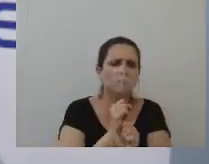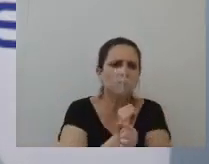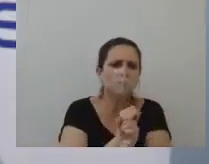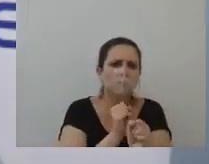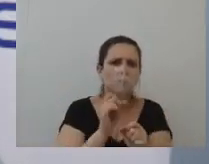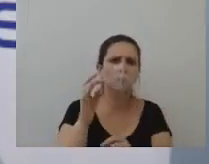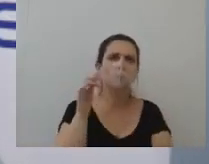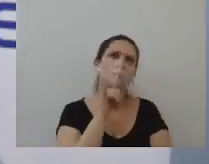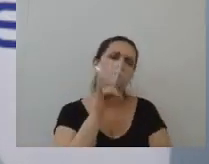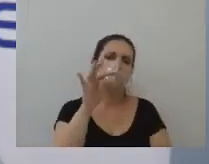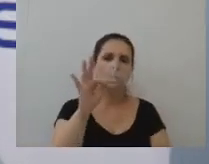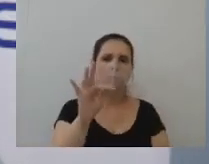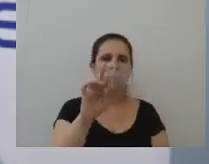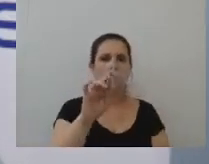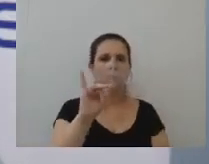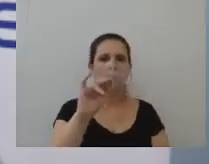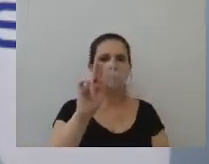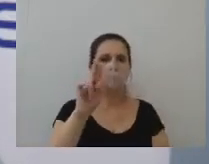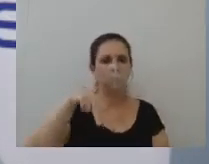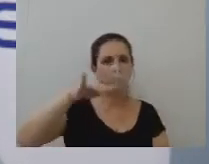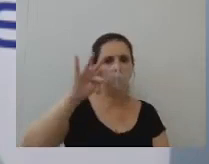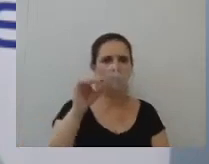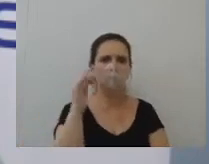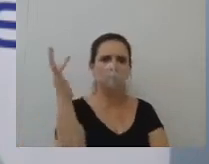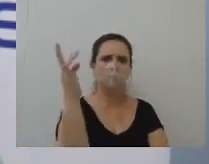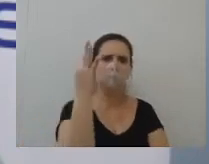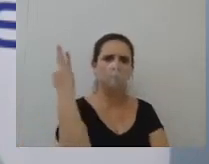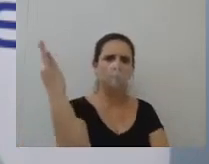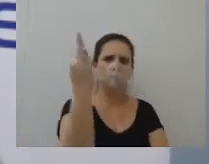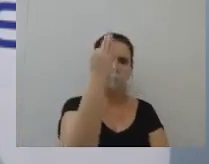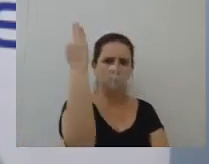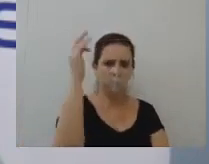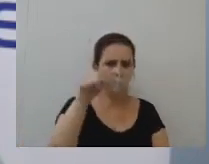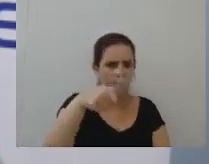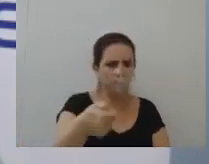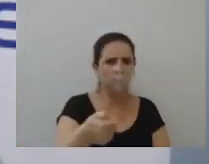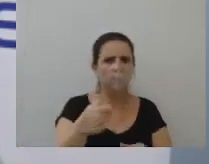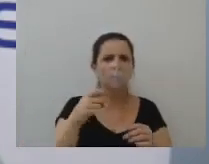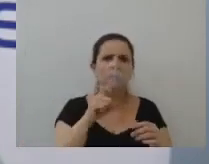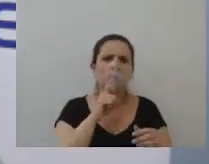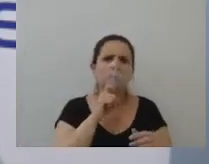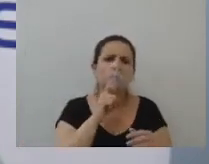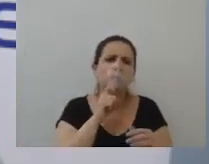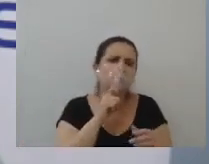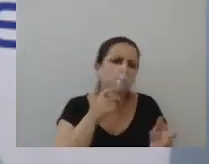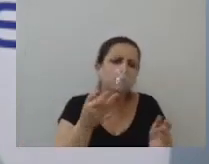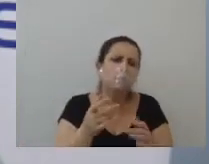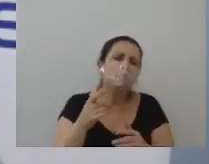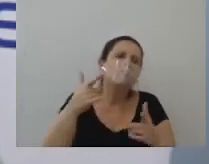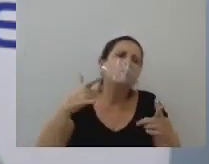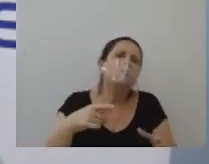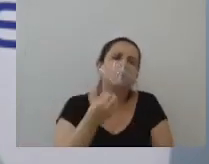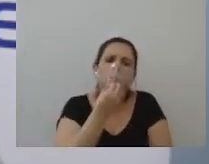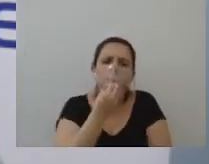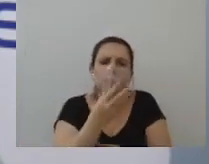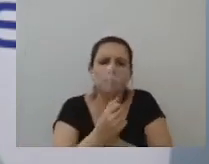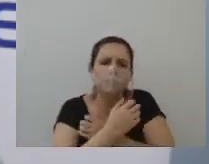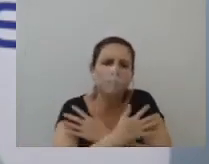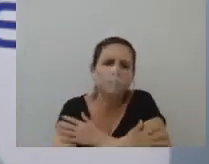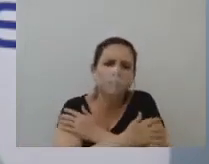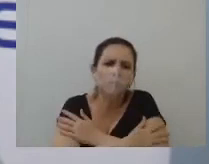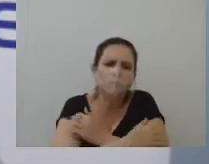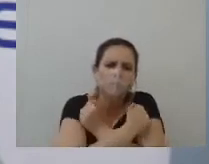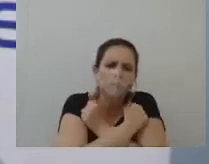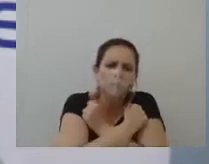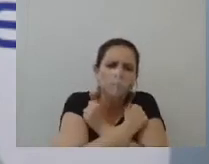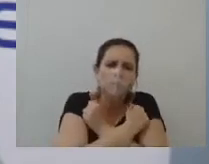Triunfo, olha, um lugarzinho gostoso, na época do nosso inverno, porque não é tão inverno para a gente, né? Que aqui em